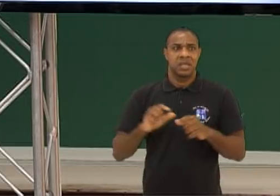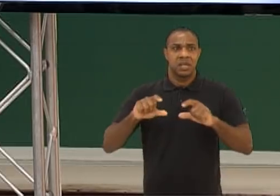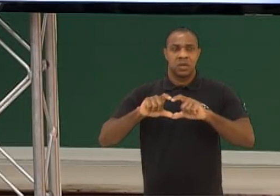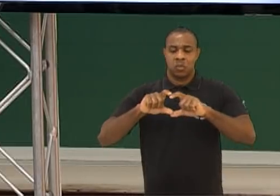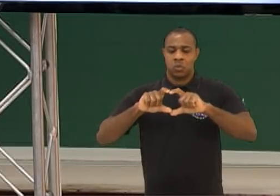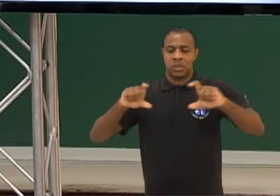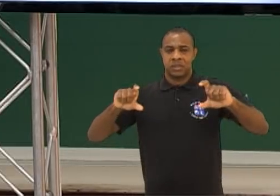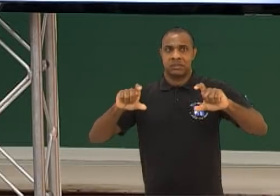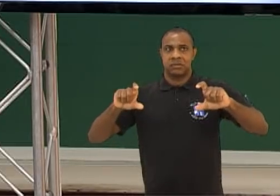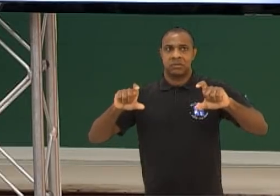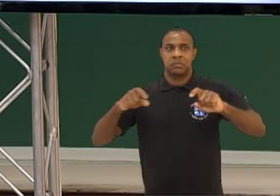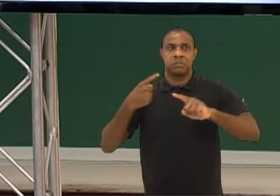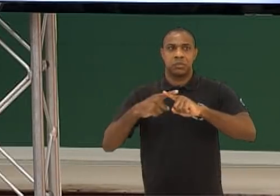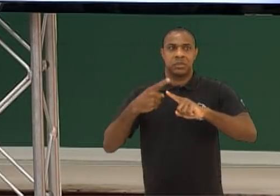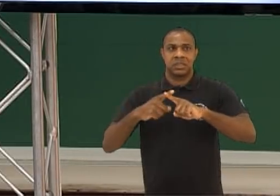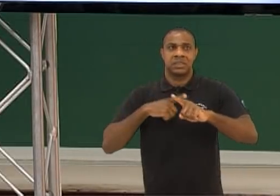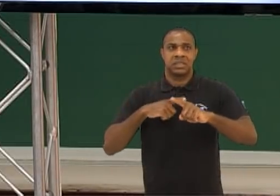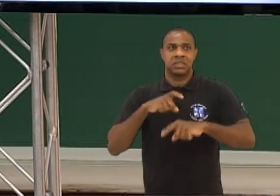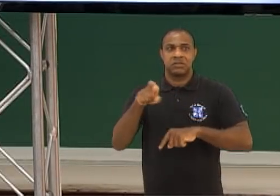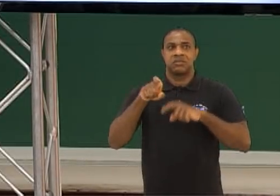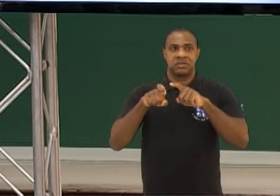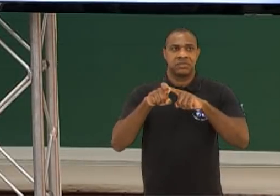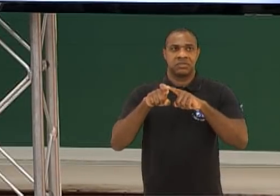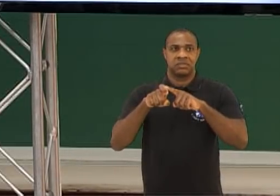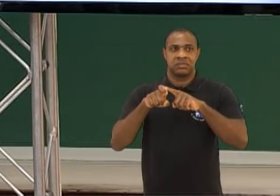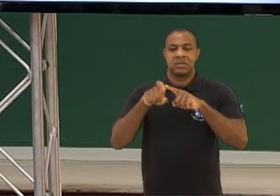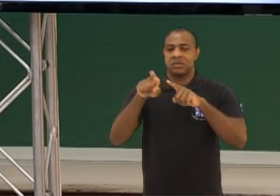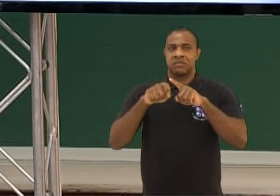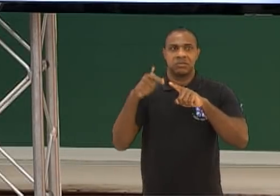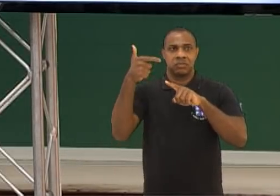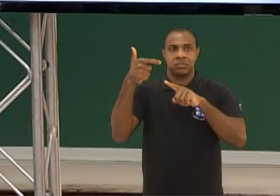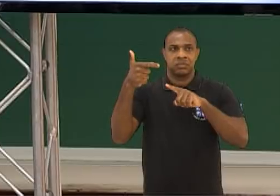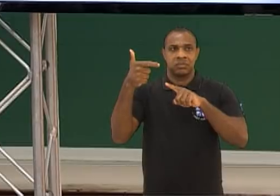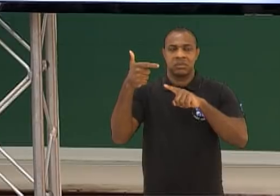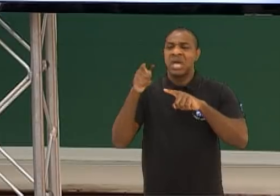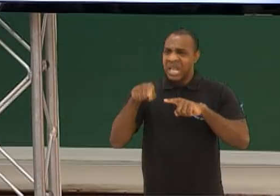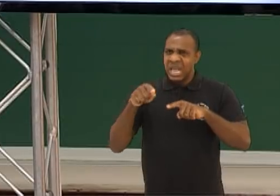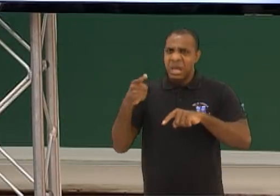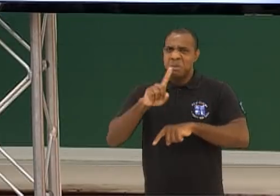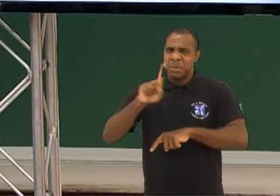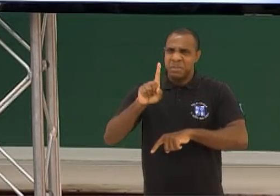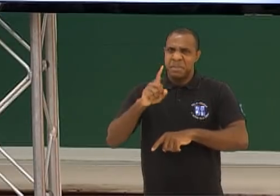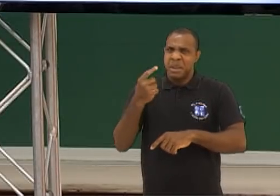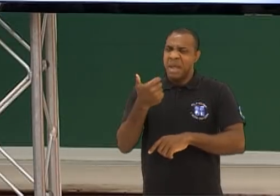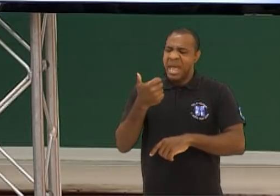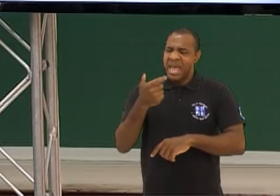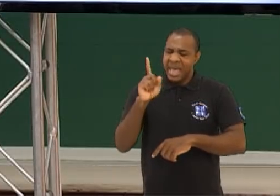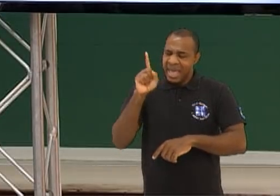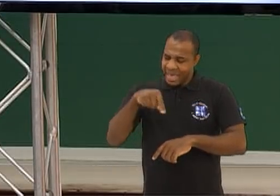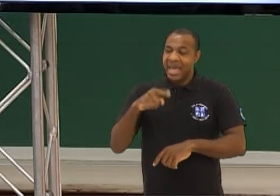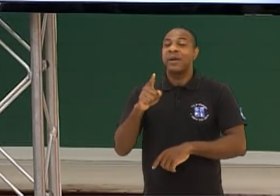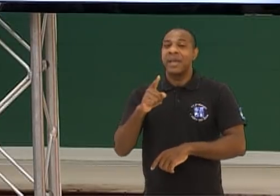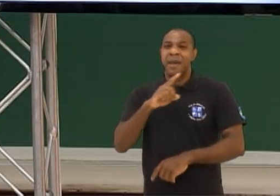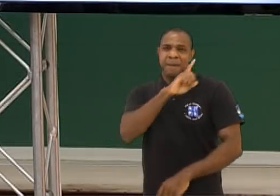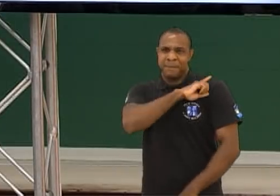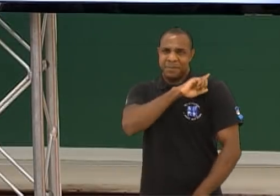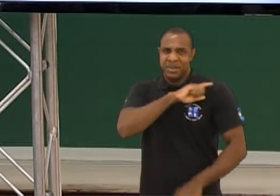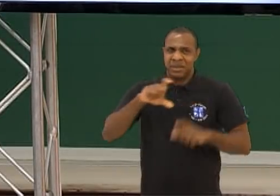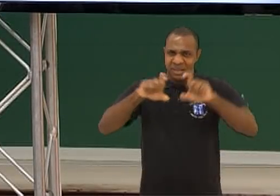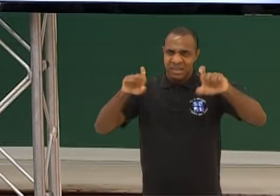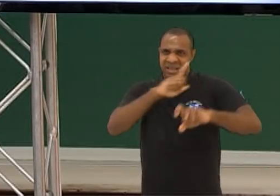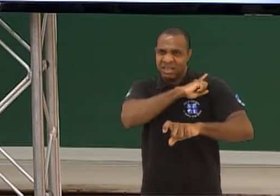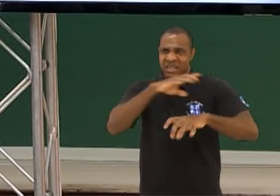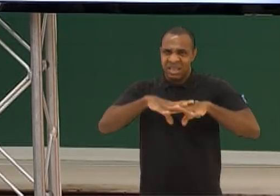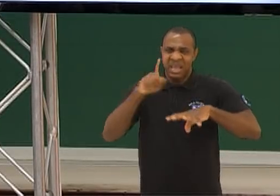equação? Incógnita x igual. Ela é do primeiro grau? Não, não é do primeiro grau, porque ele pediu também para marcar